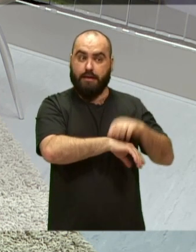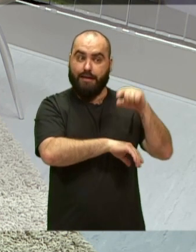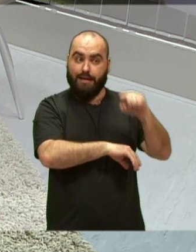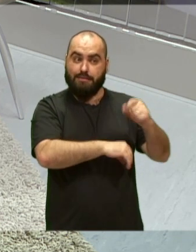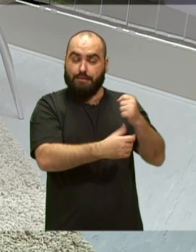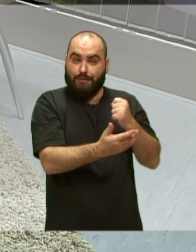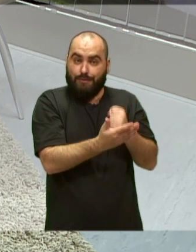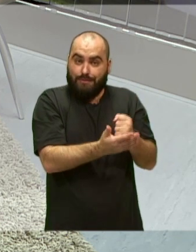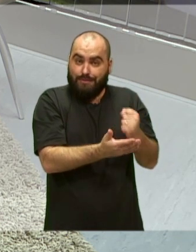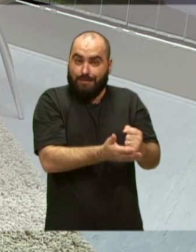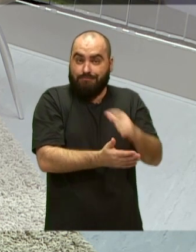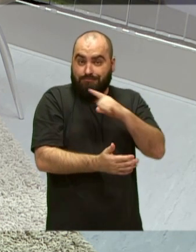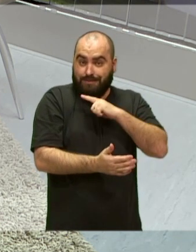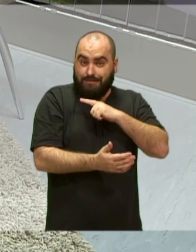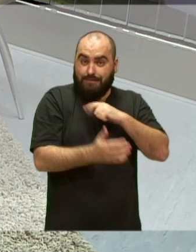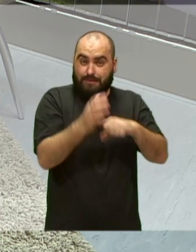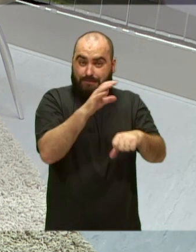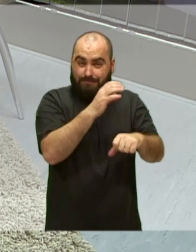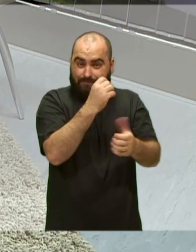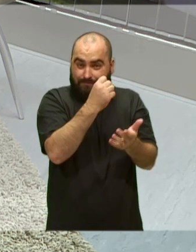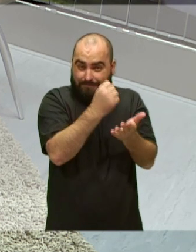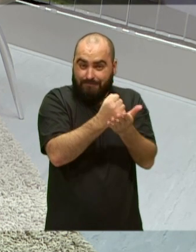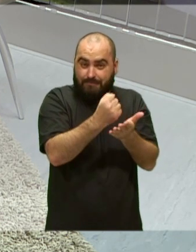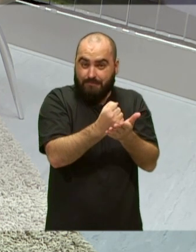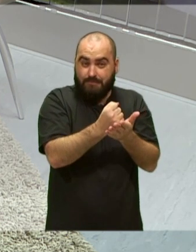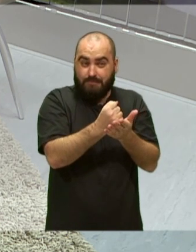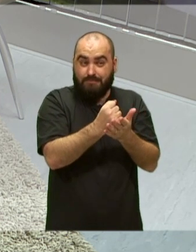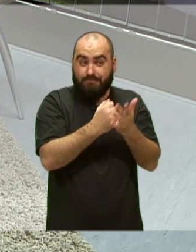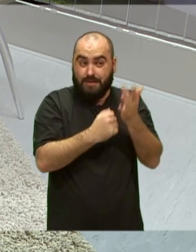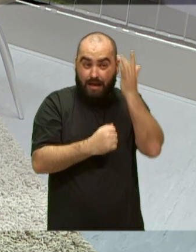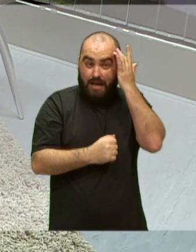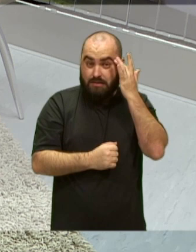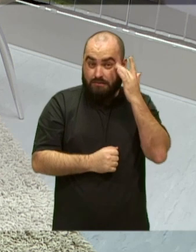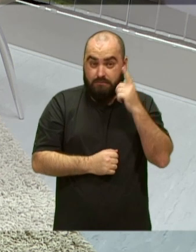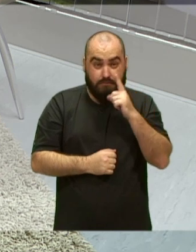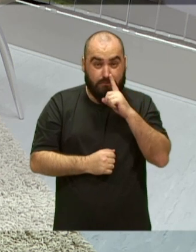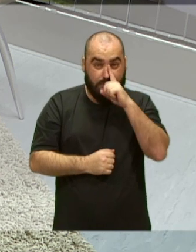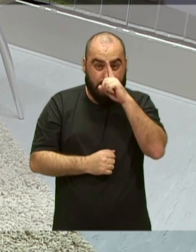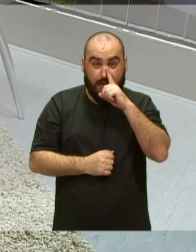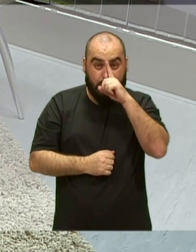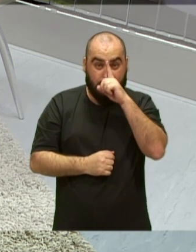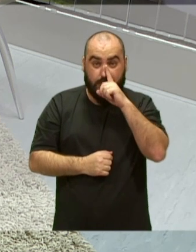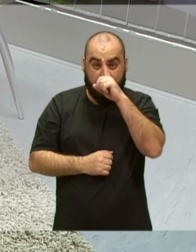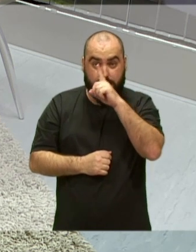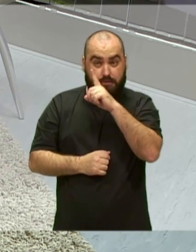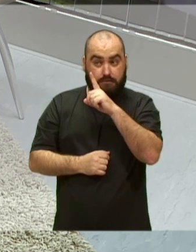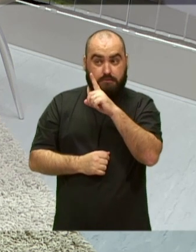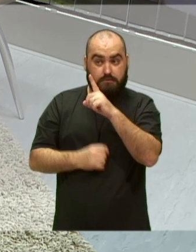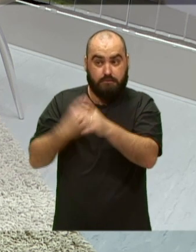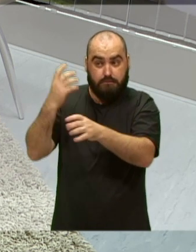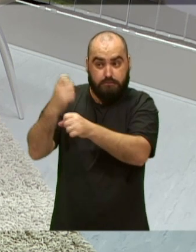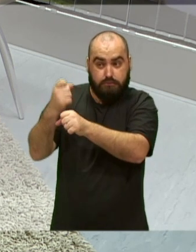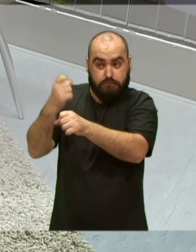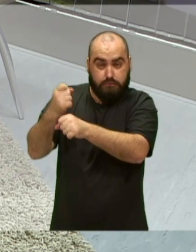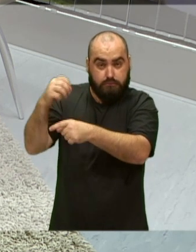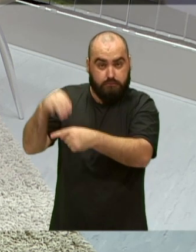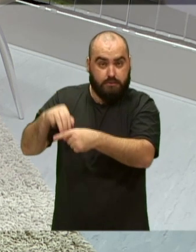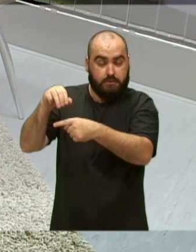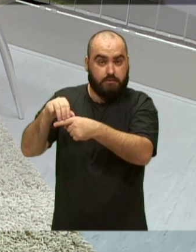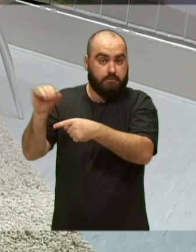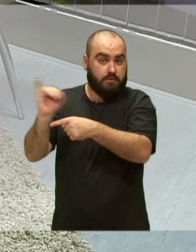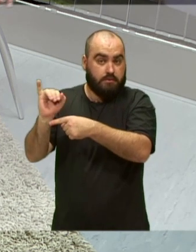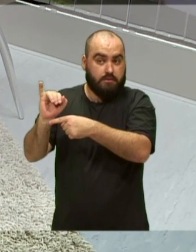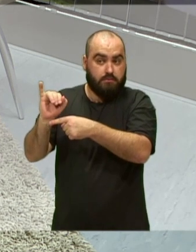contrato prevê não gera um certo risco financeiro à saúde das contas do Poder